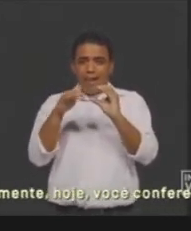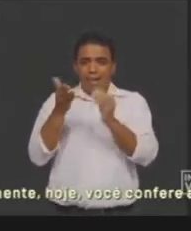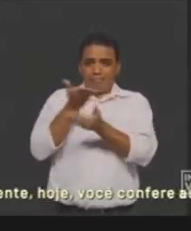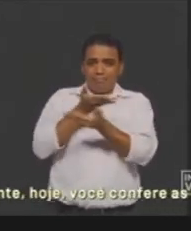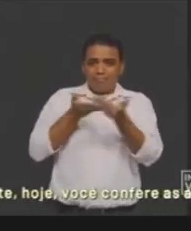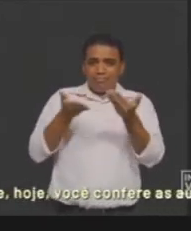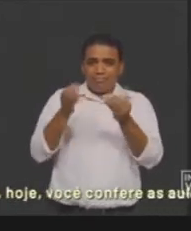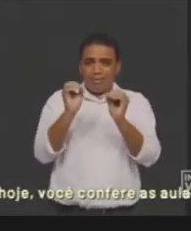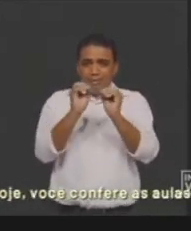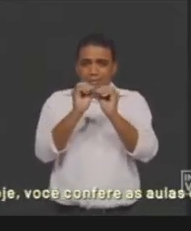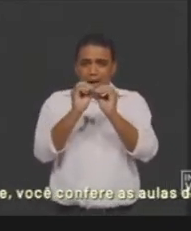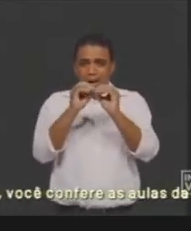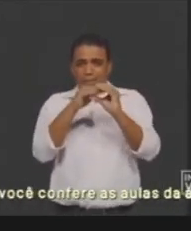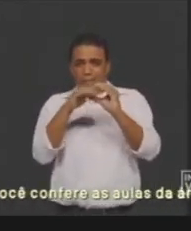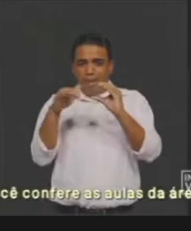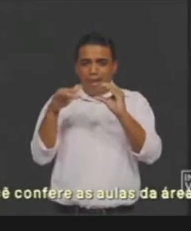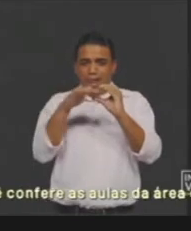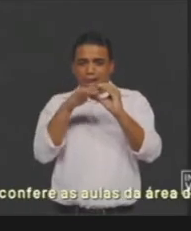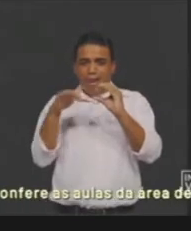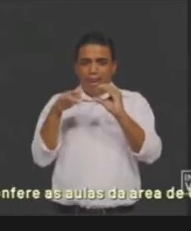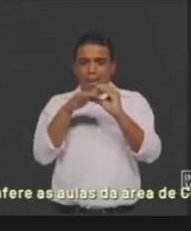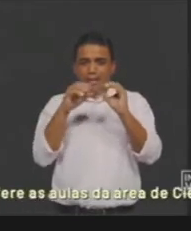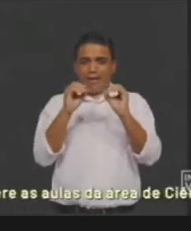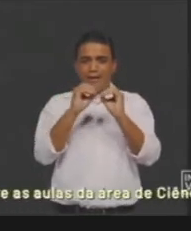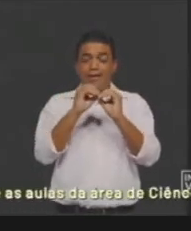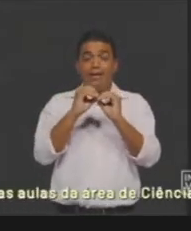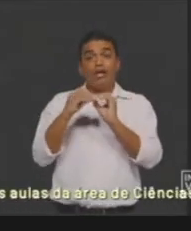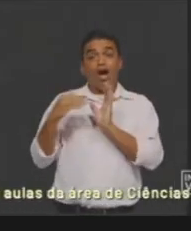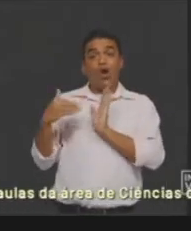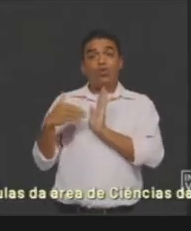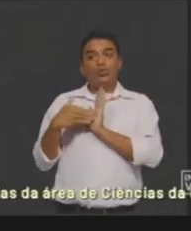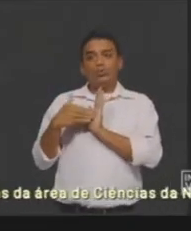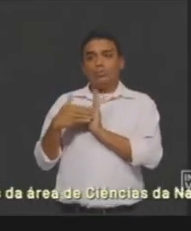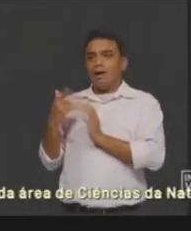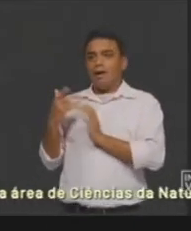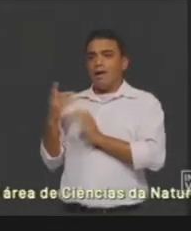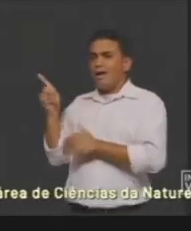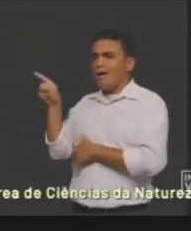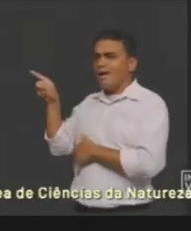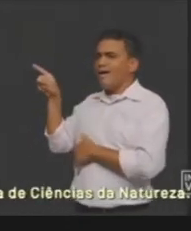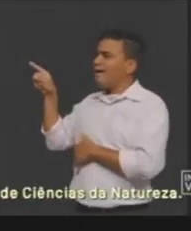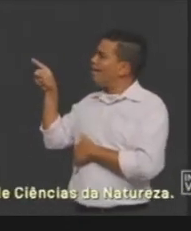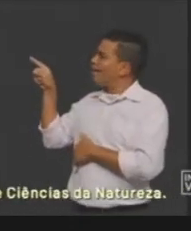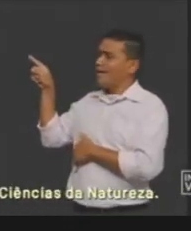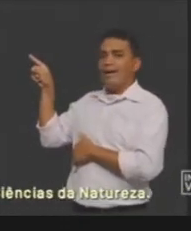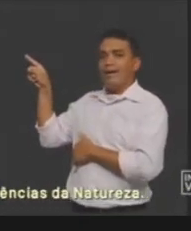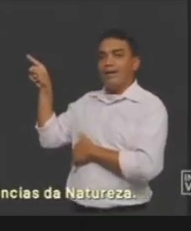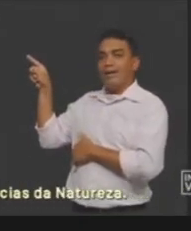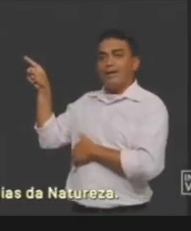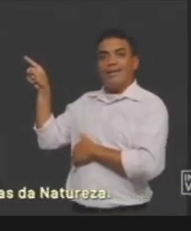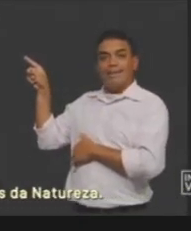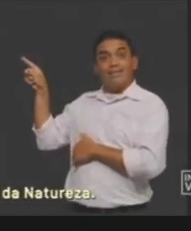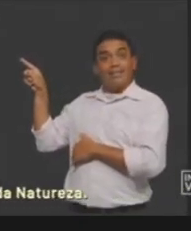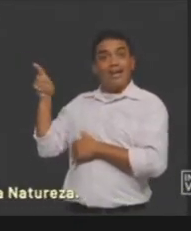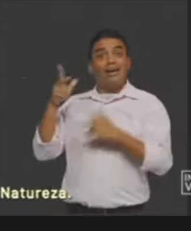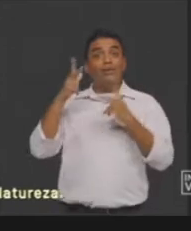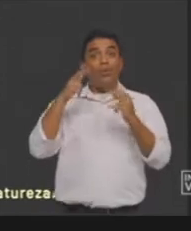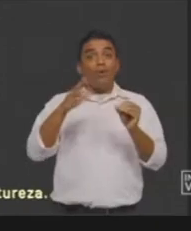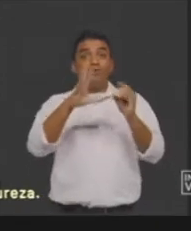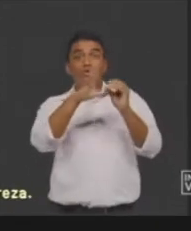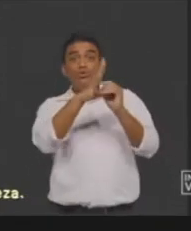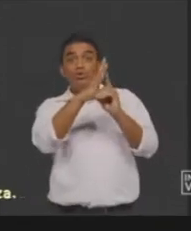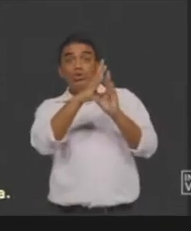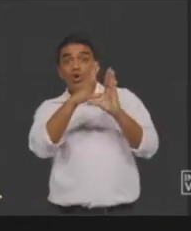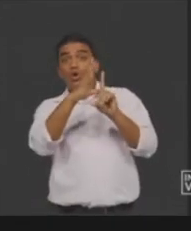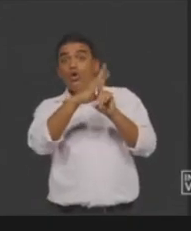bactéria. Repare aqui na última figura que agora as duas bactérias têm esse material genético. Isso